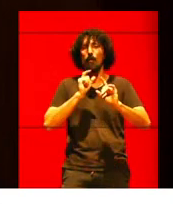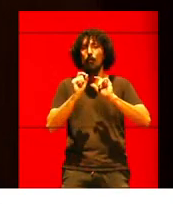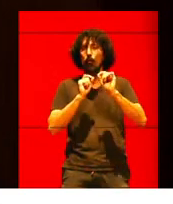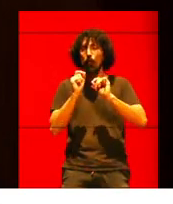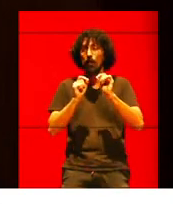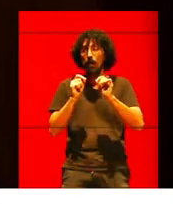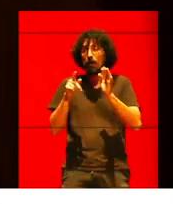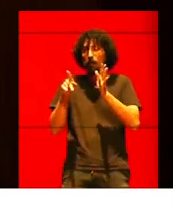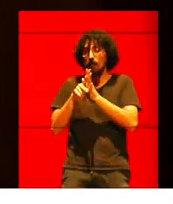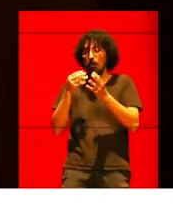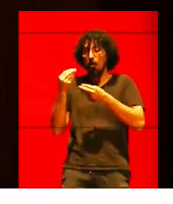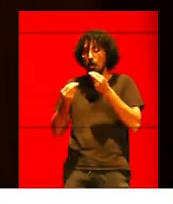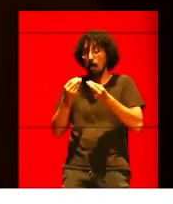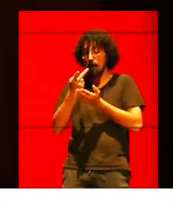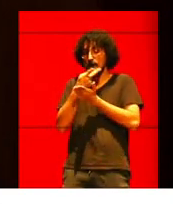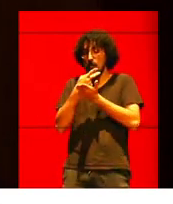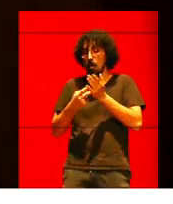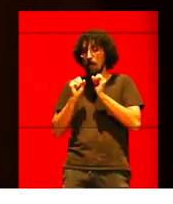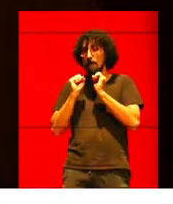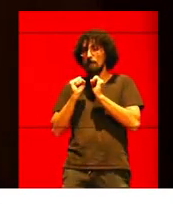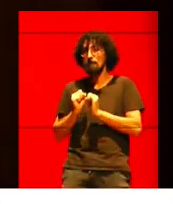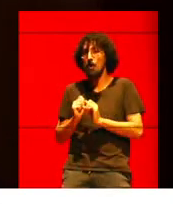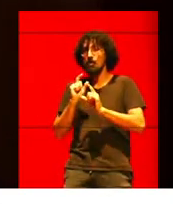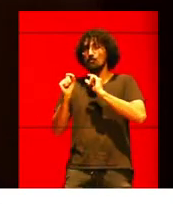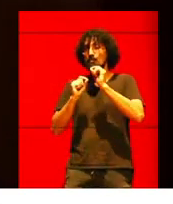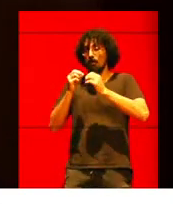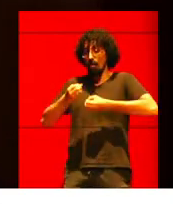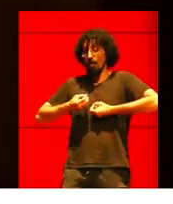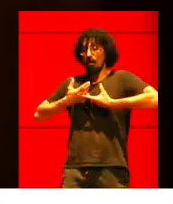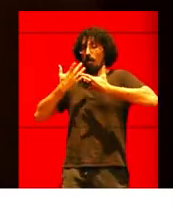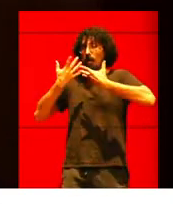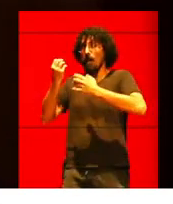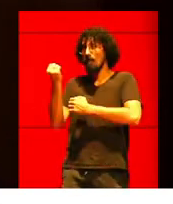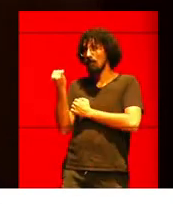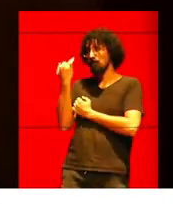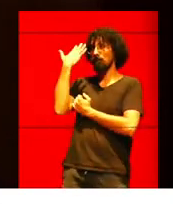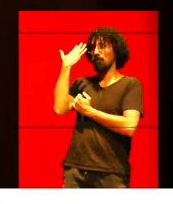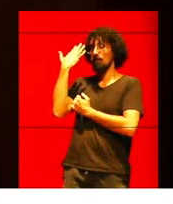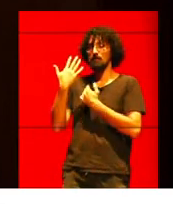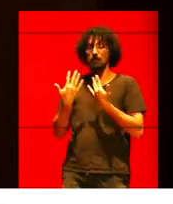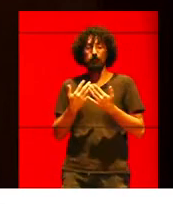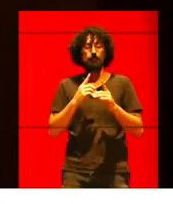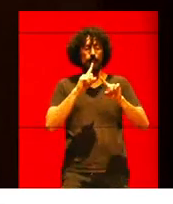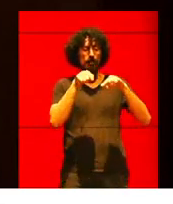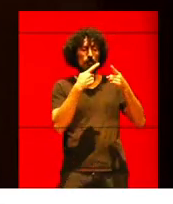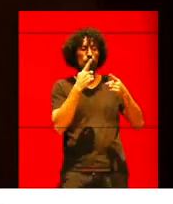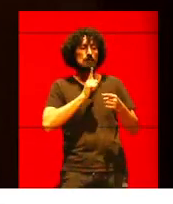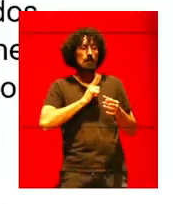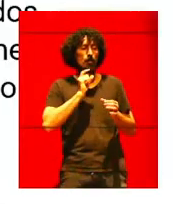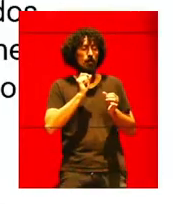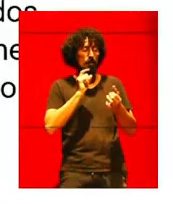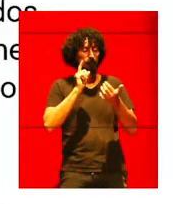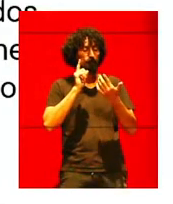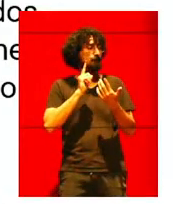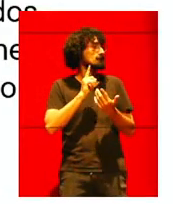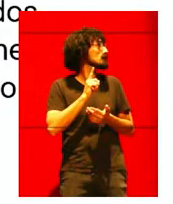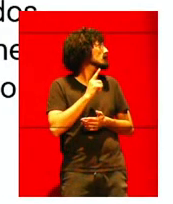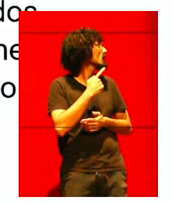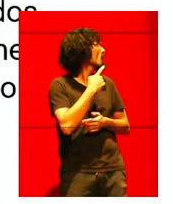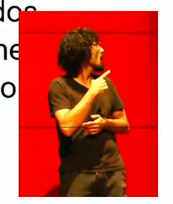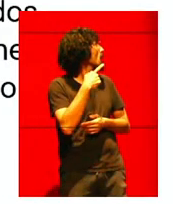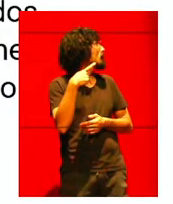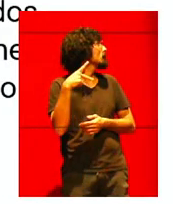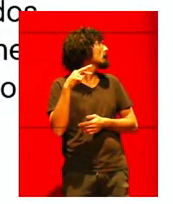o poema pode me passar. Depois eu tenho ali, senhores, pré-modernismo, tem um cara chamado Euclides da Cunha, que é um